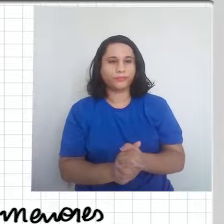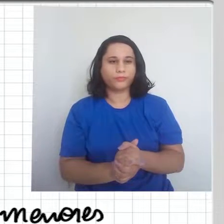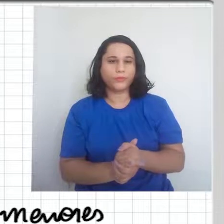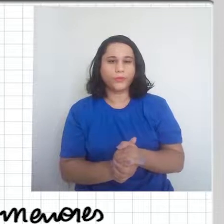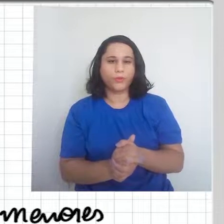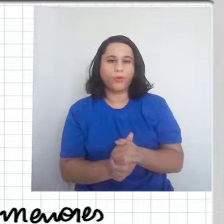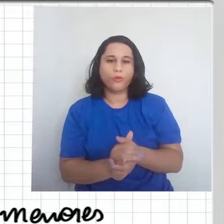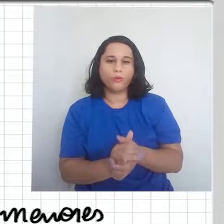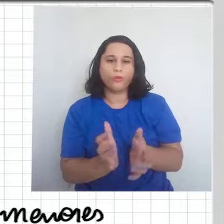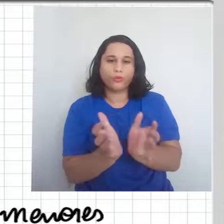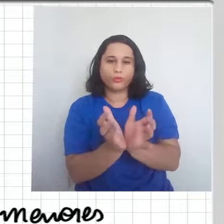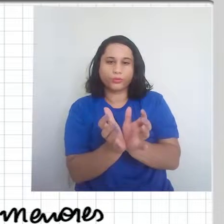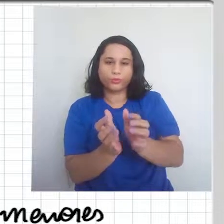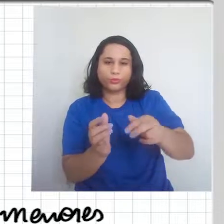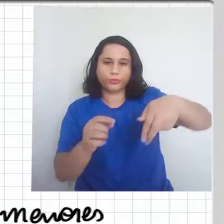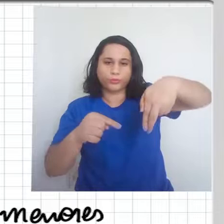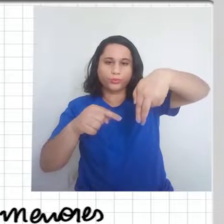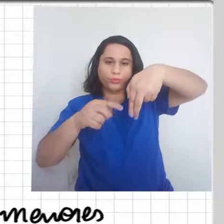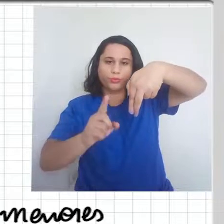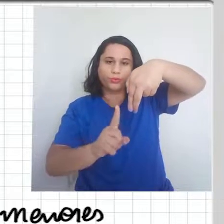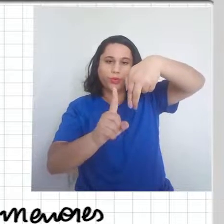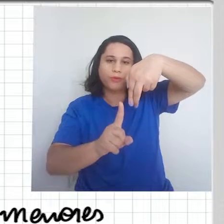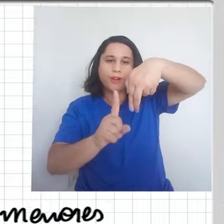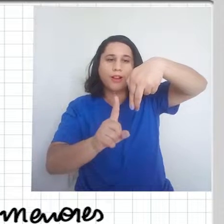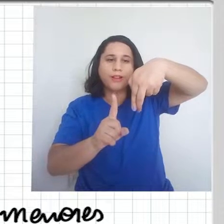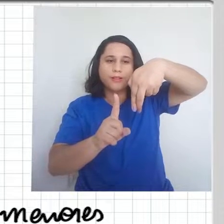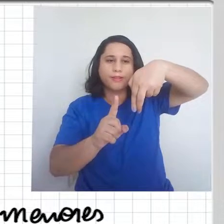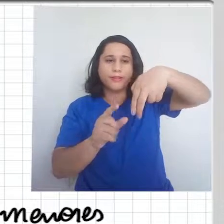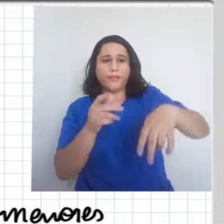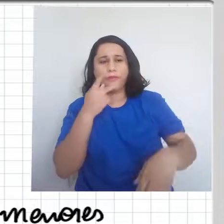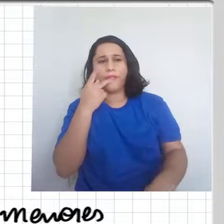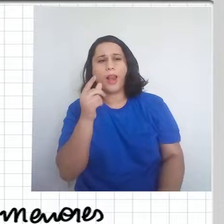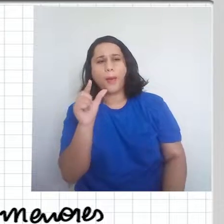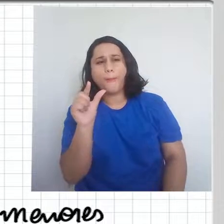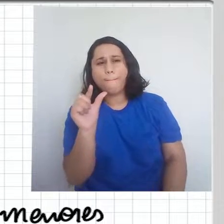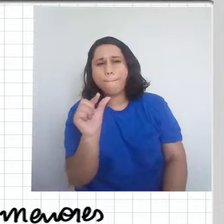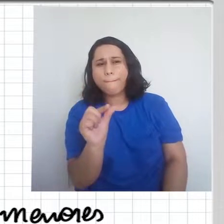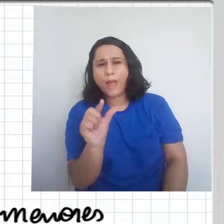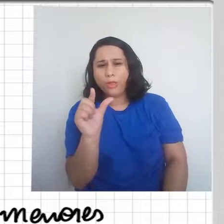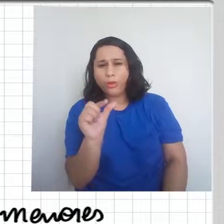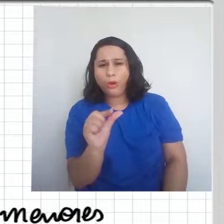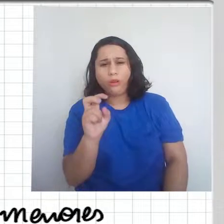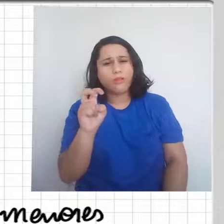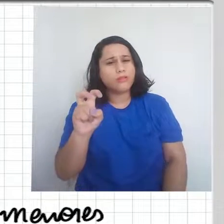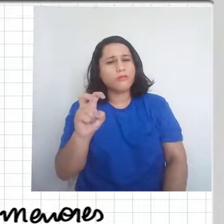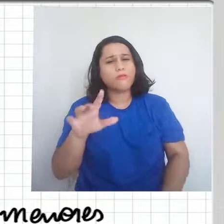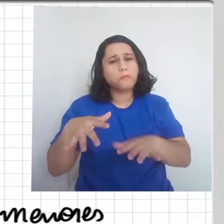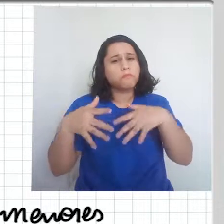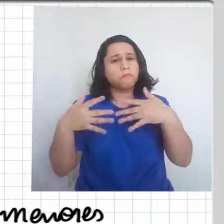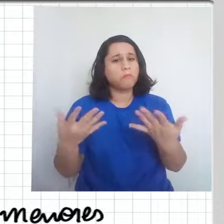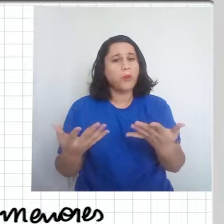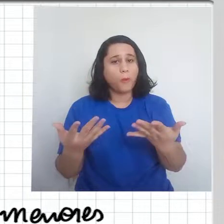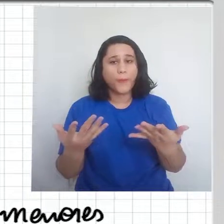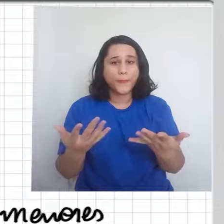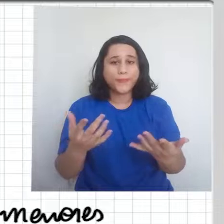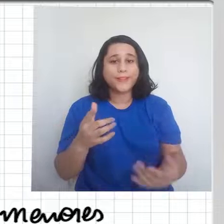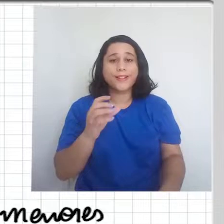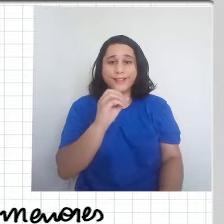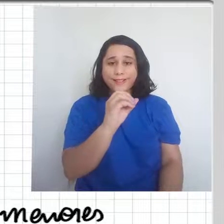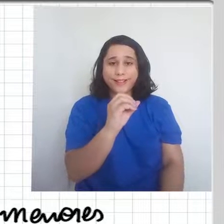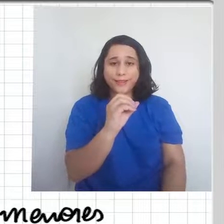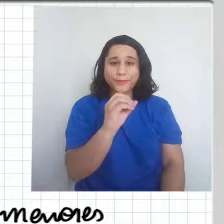naturais, né, são esses. E quando eu digo conjunto dos naturais menores do que 5, quem são eles? Os elementos